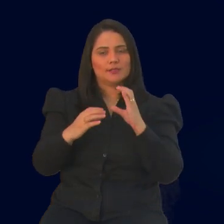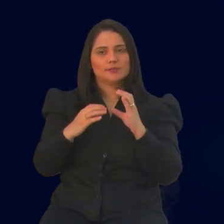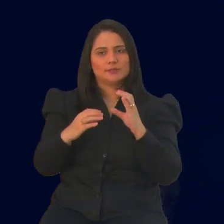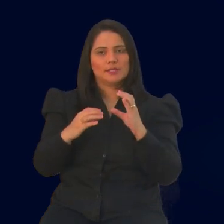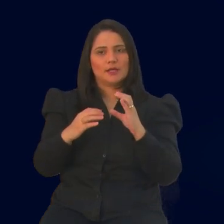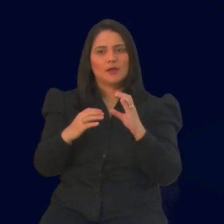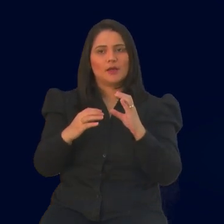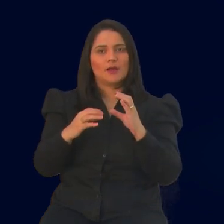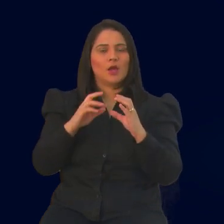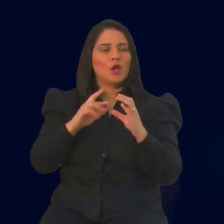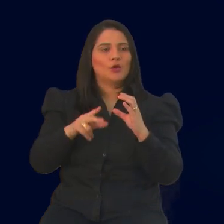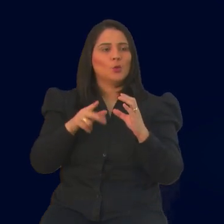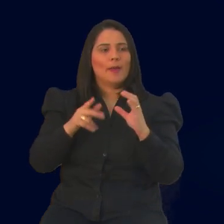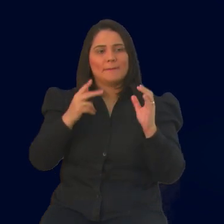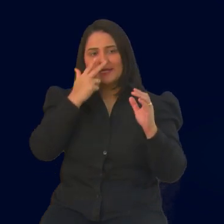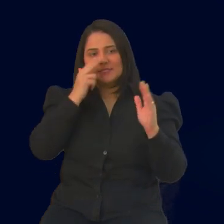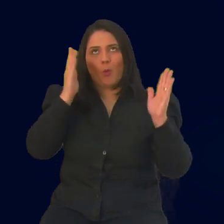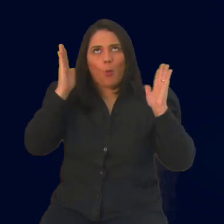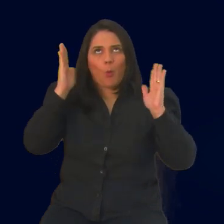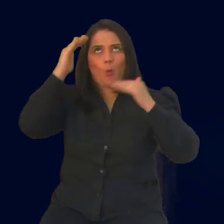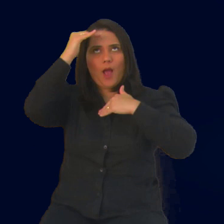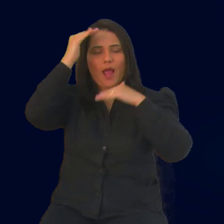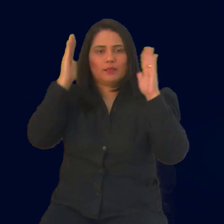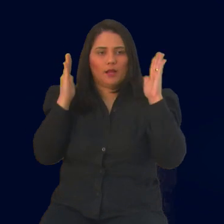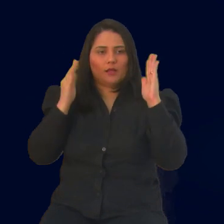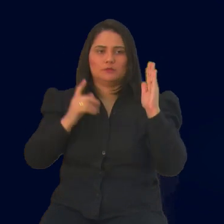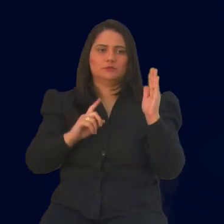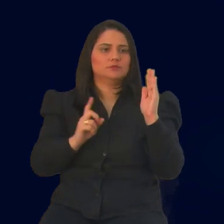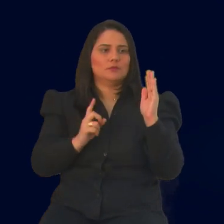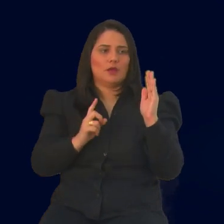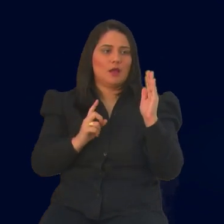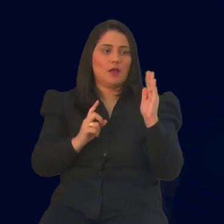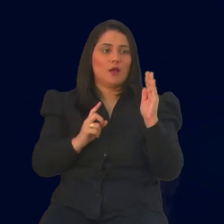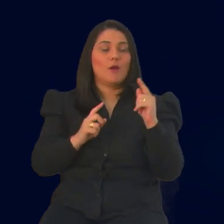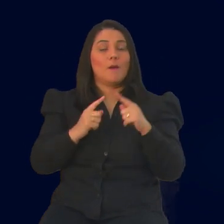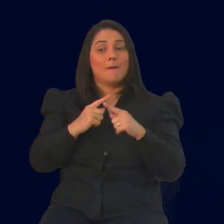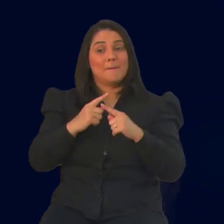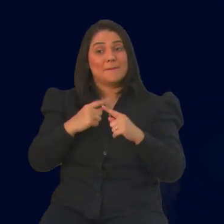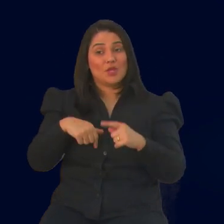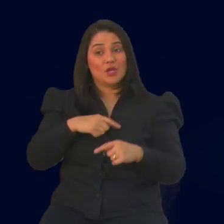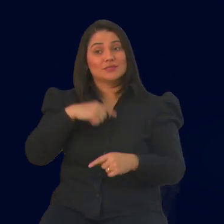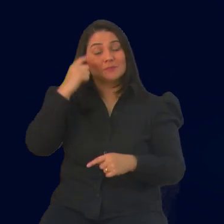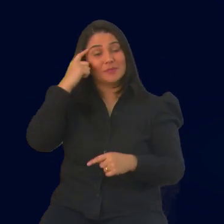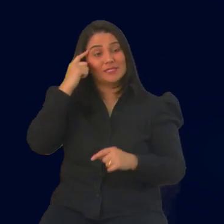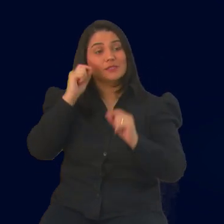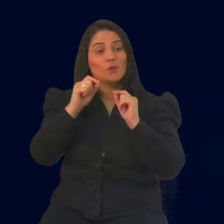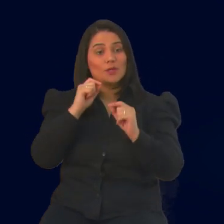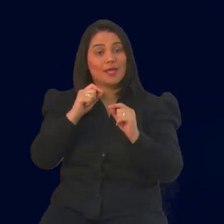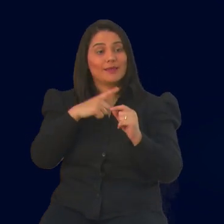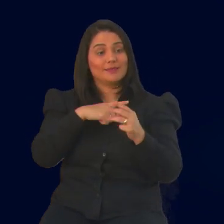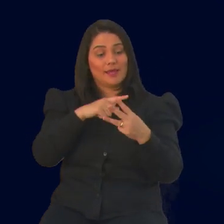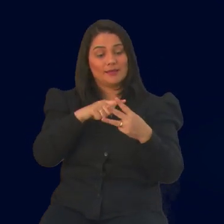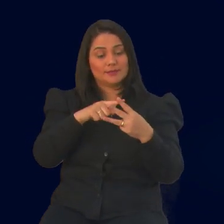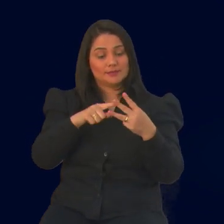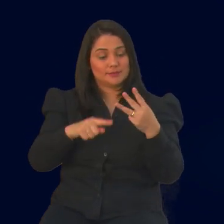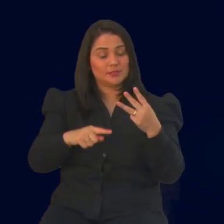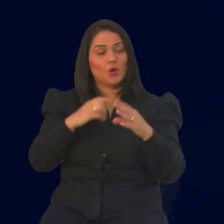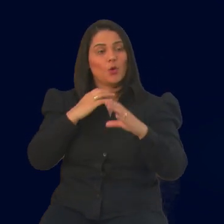ninguém em cada caixinha. É para nós pensarmos que nós transitamos por todos esses tipos de comunicação.